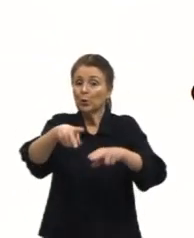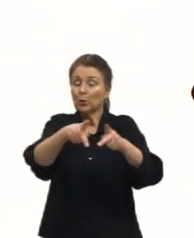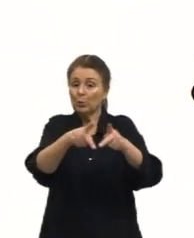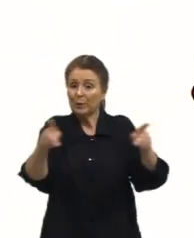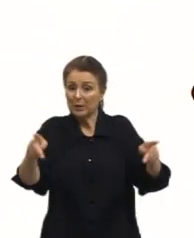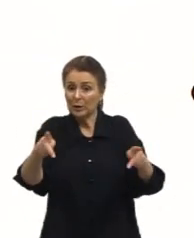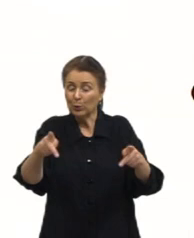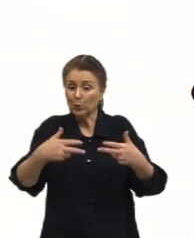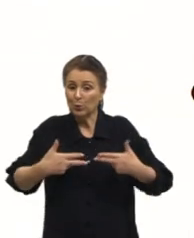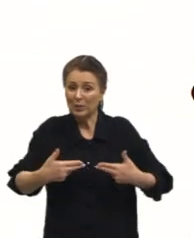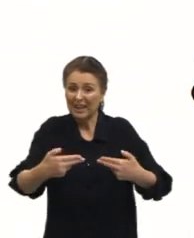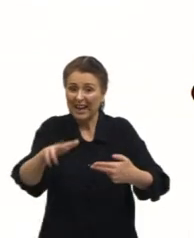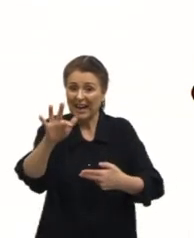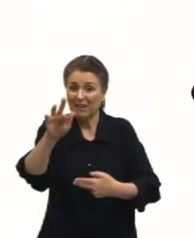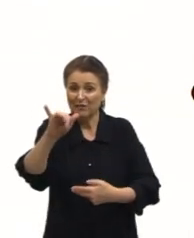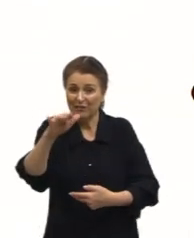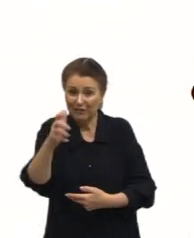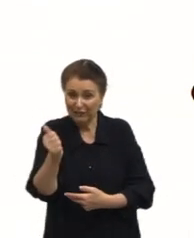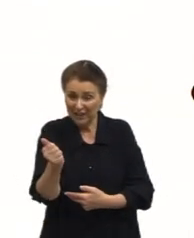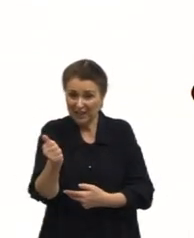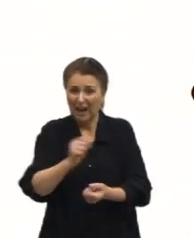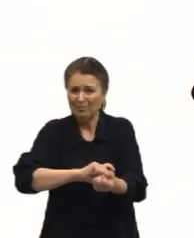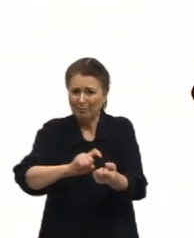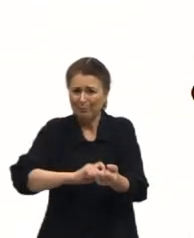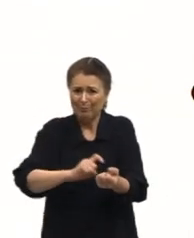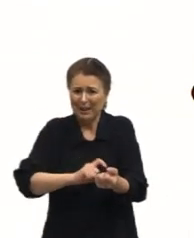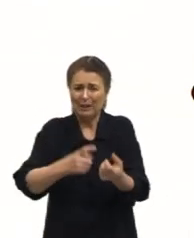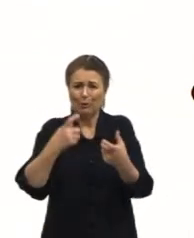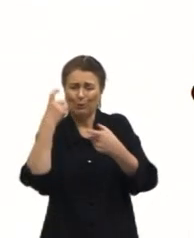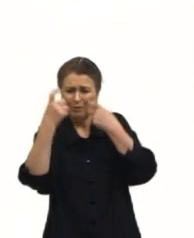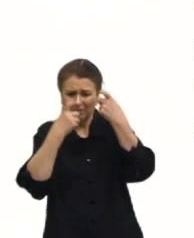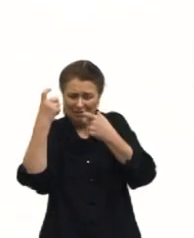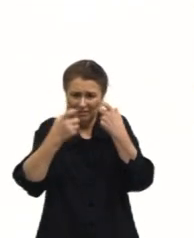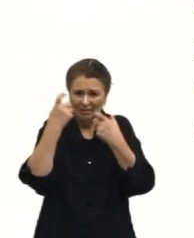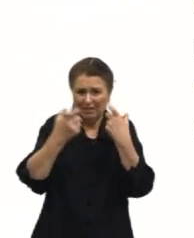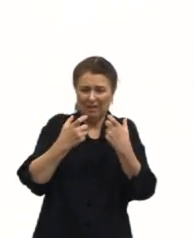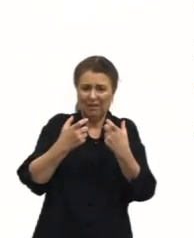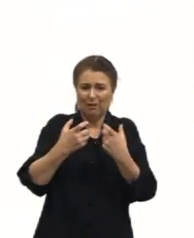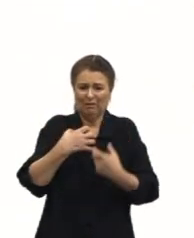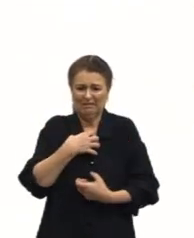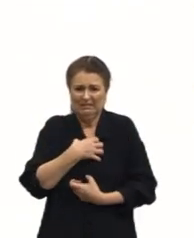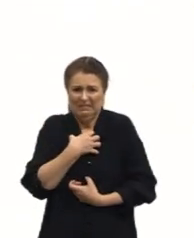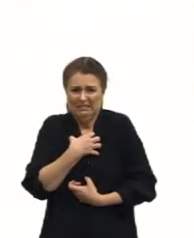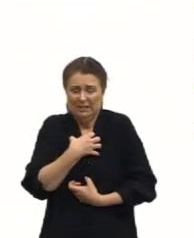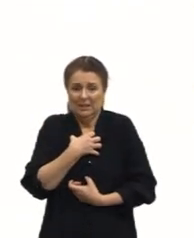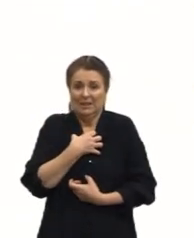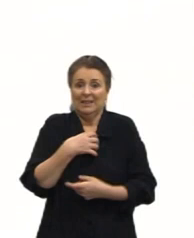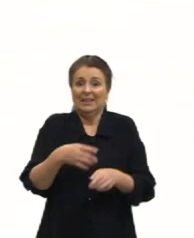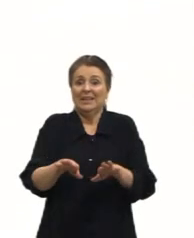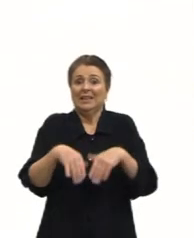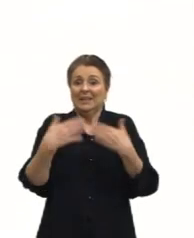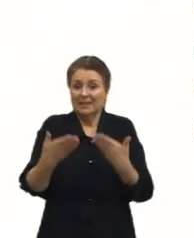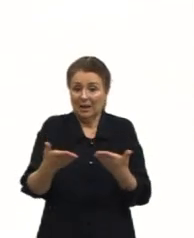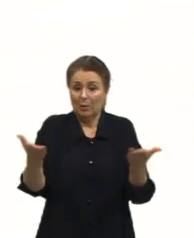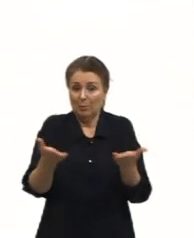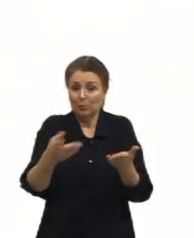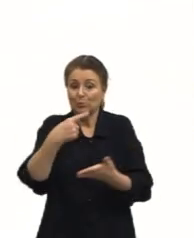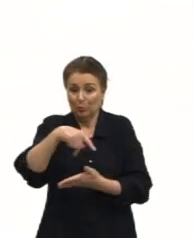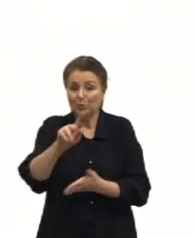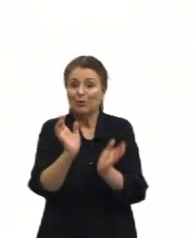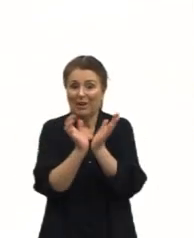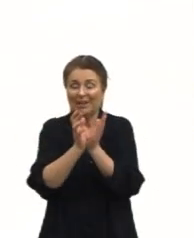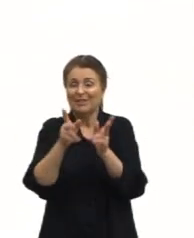também me ajuda a responder uma questão de atualidades né então só para fechar aqui passar a bola para os meus colegas